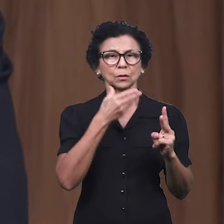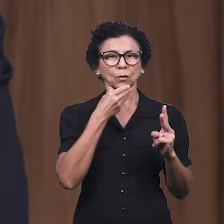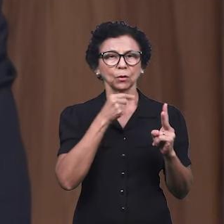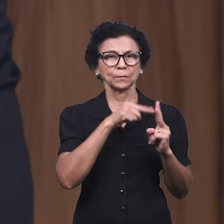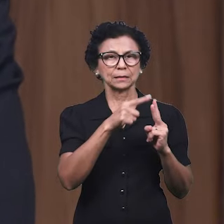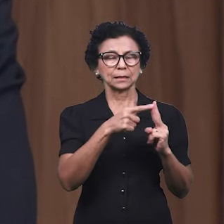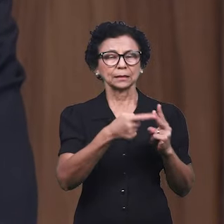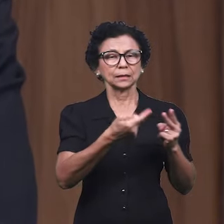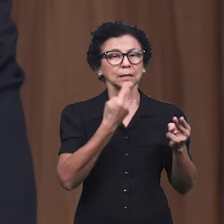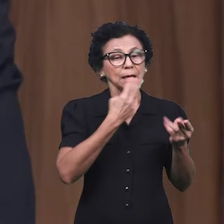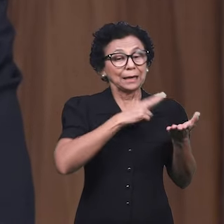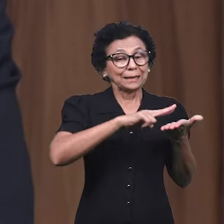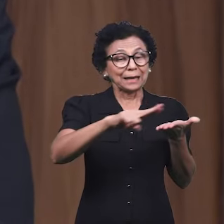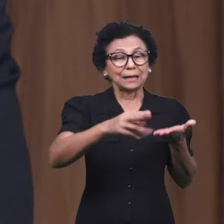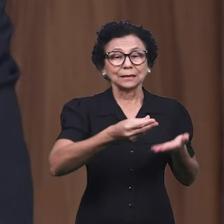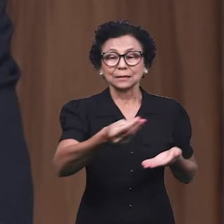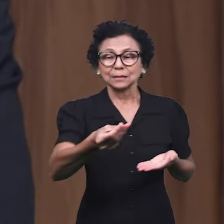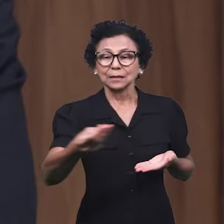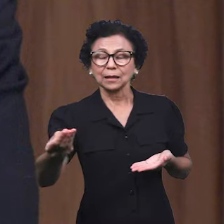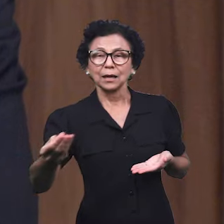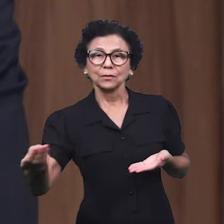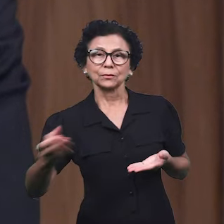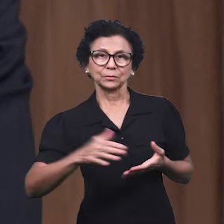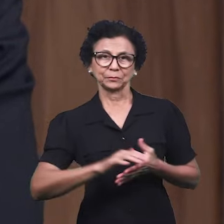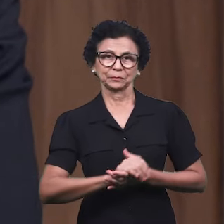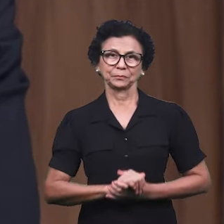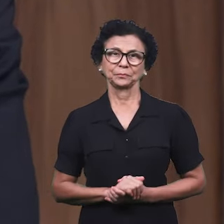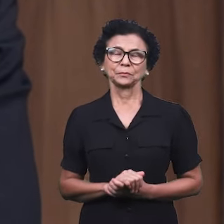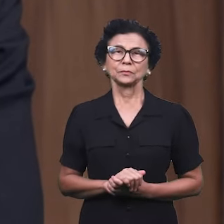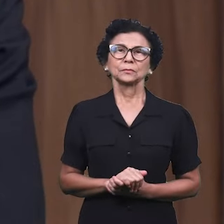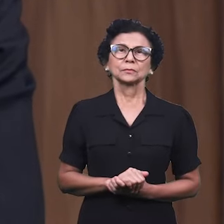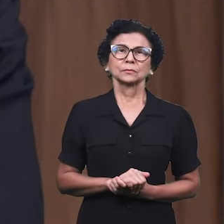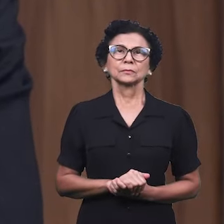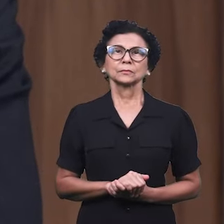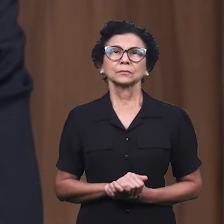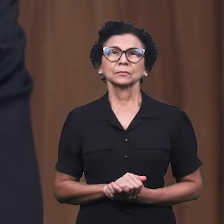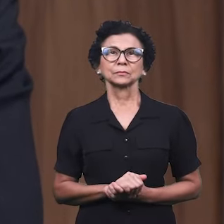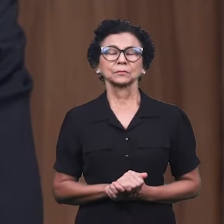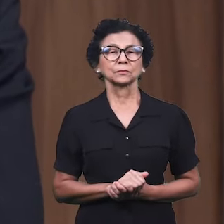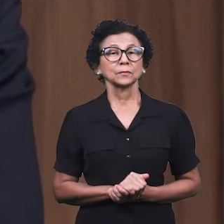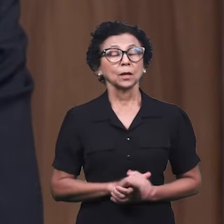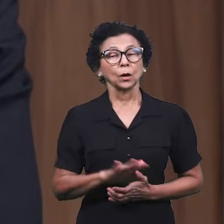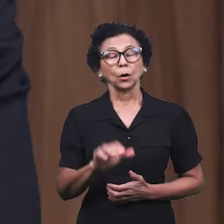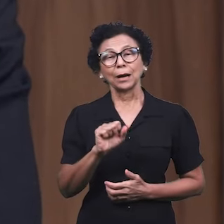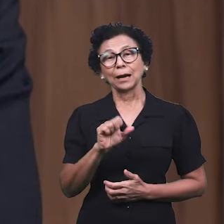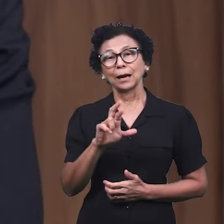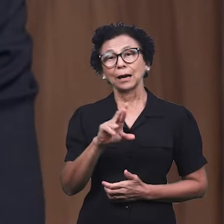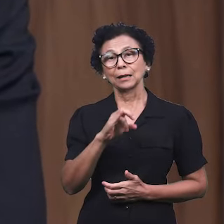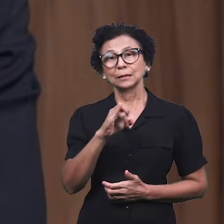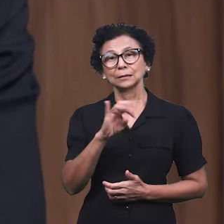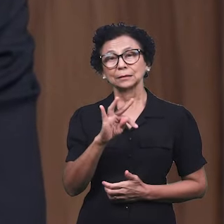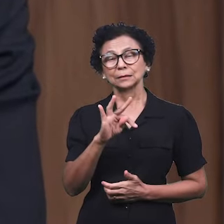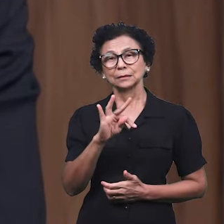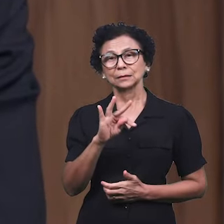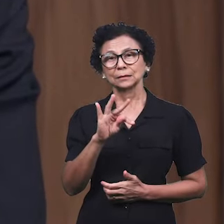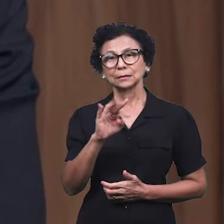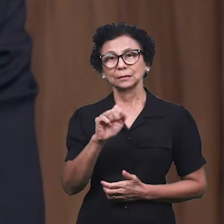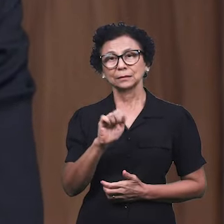nomes importantes. Um deles é Aristarco. E diz assim: Aristarco está preso comigo. Paulo, na